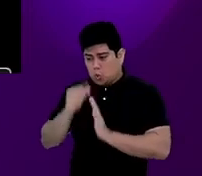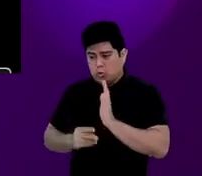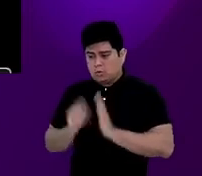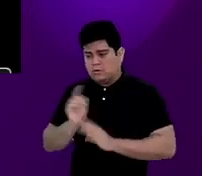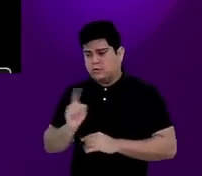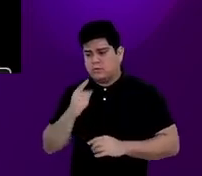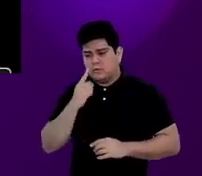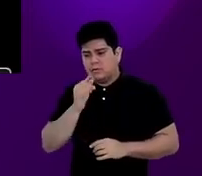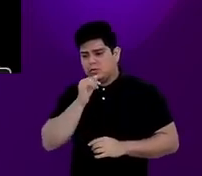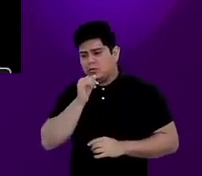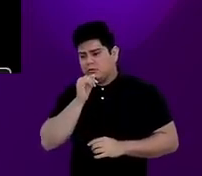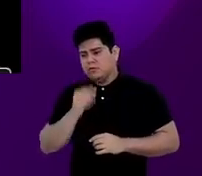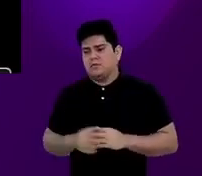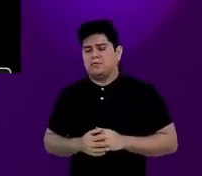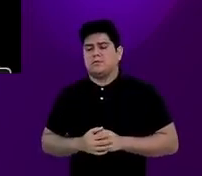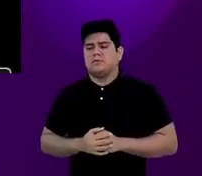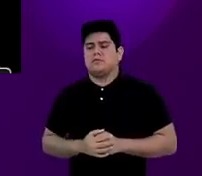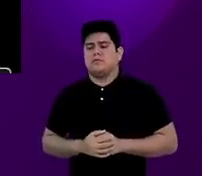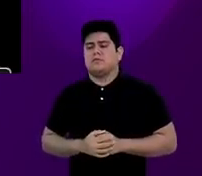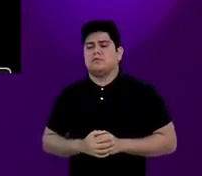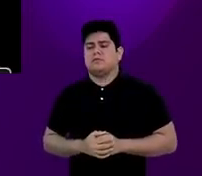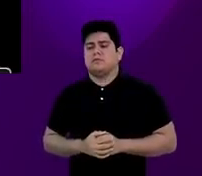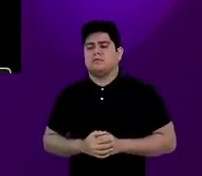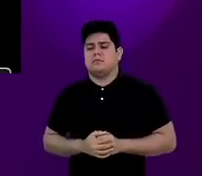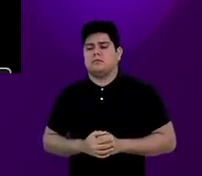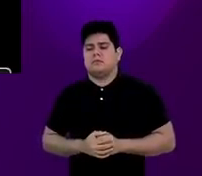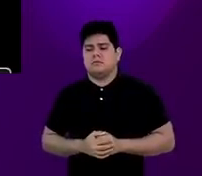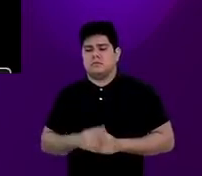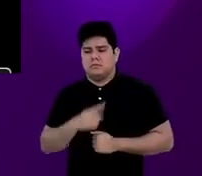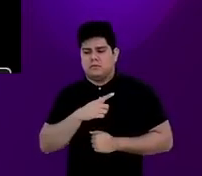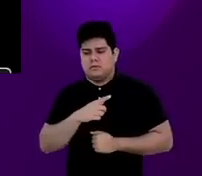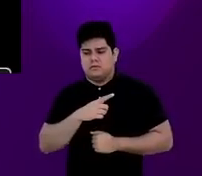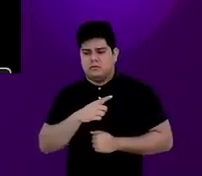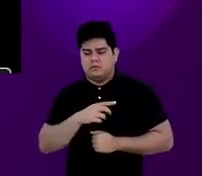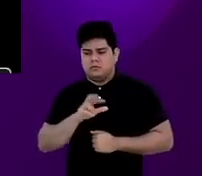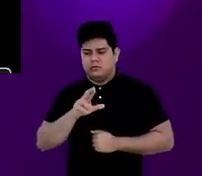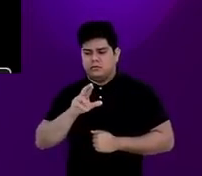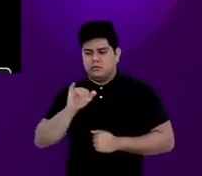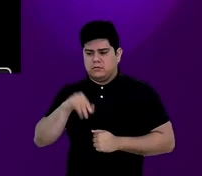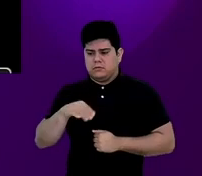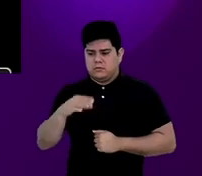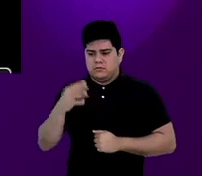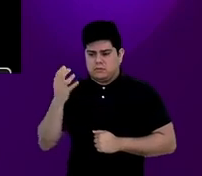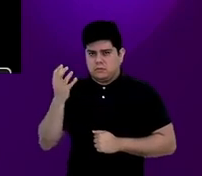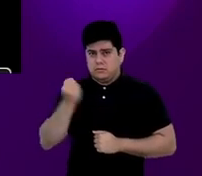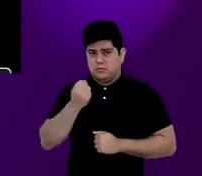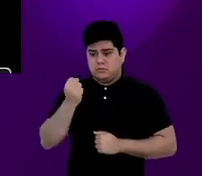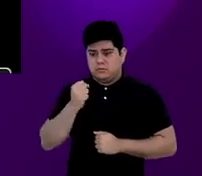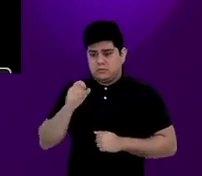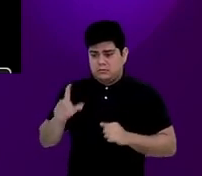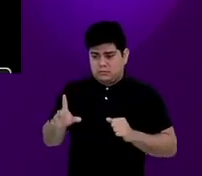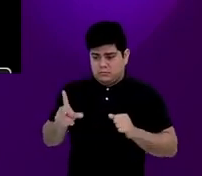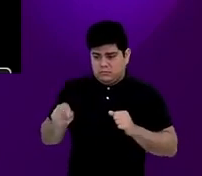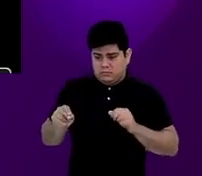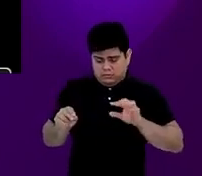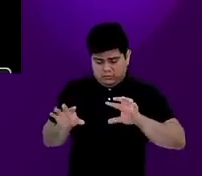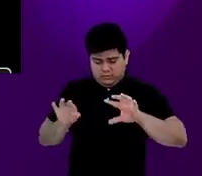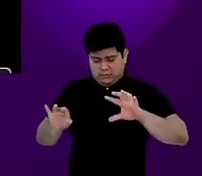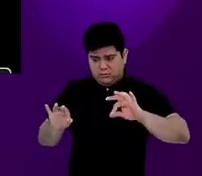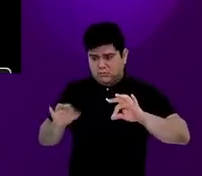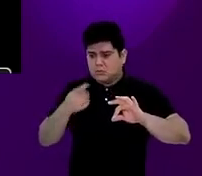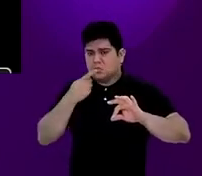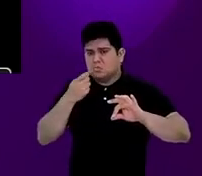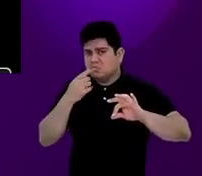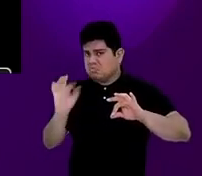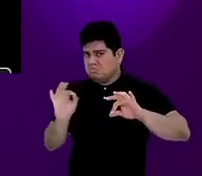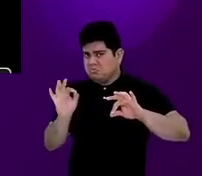exemplo do uso do Firefly, isso é uma cirurgia em que eu dissequei o rim está todo branco porque está clampeado, né? Não chega sangue no